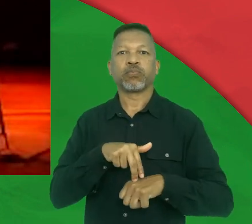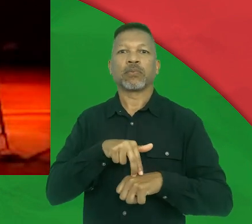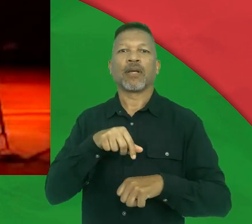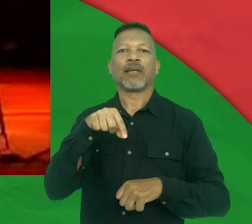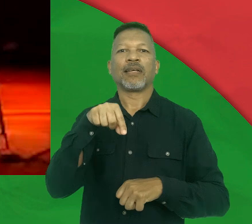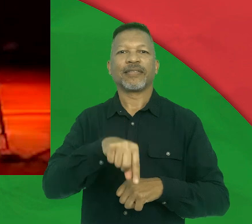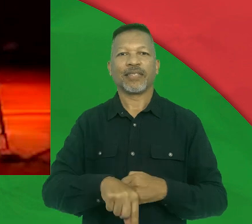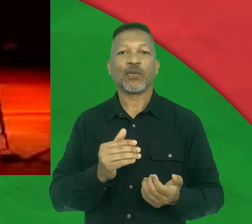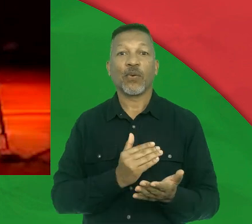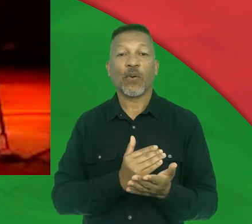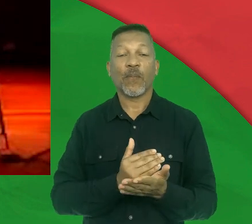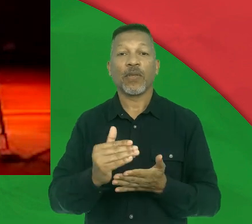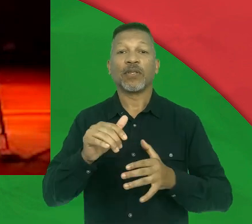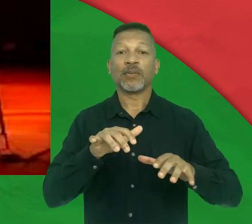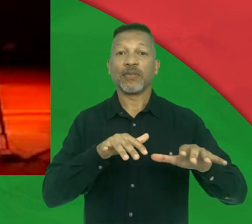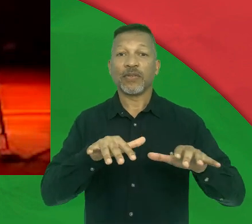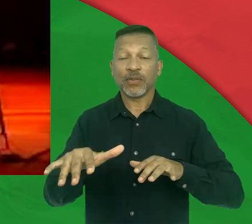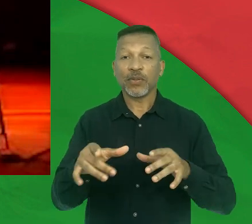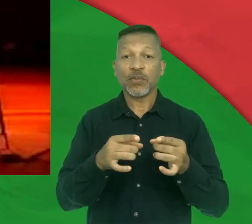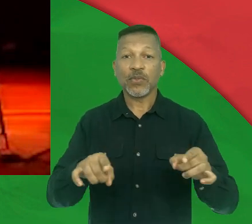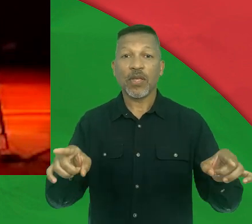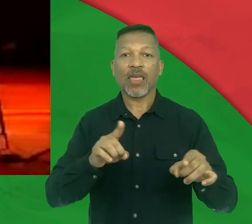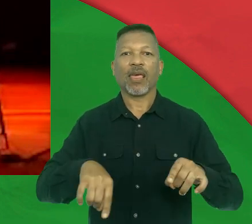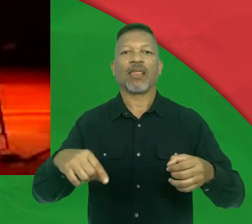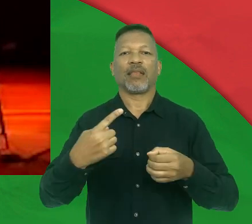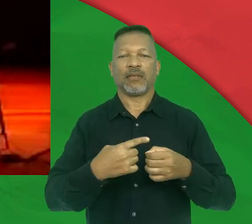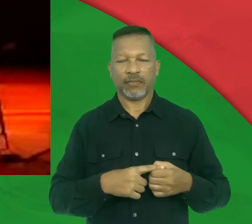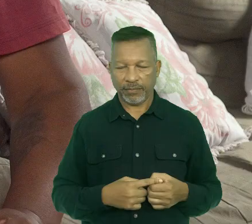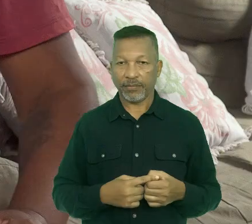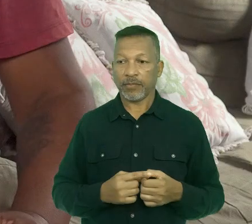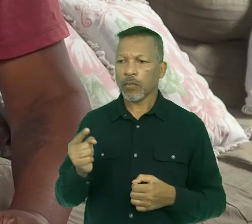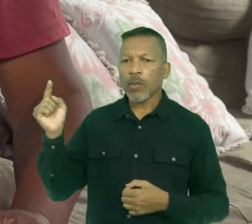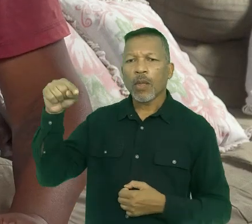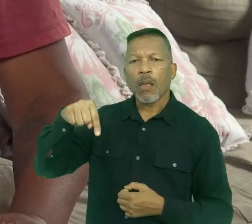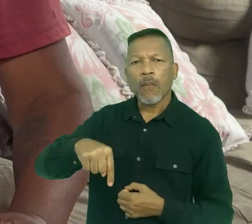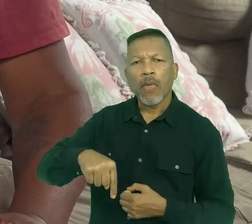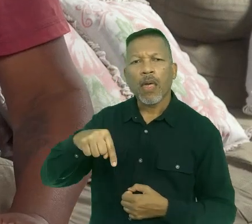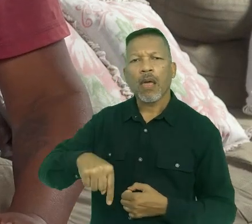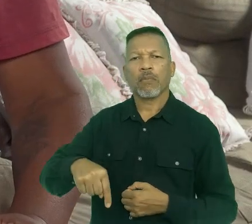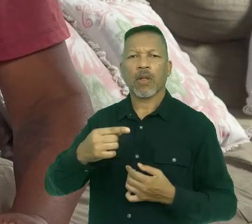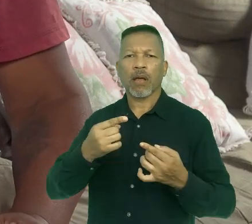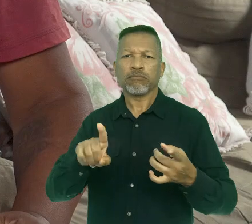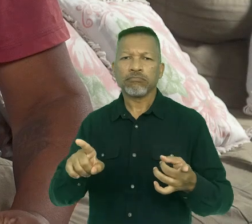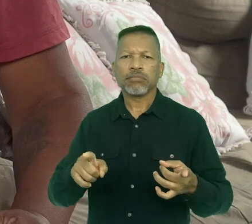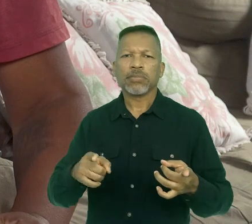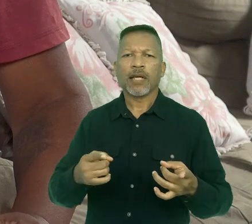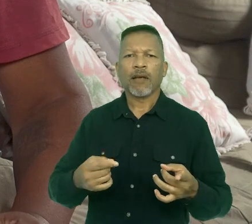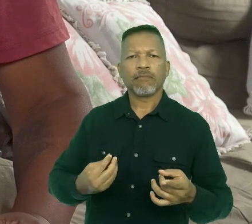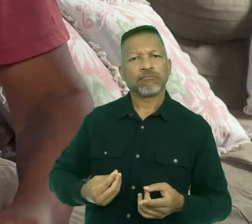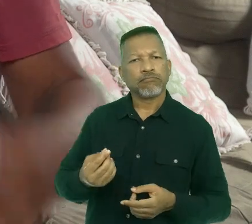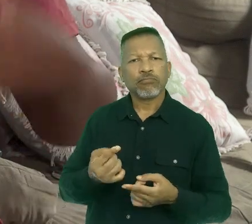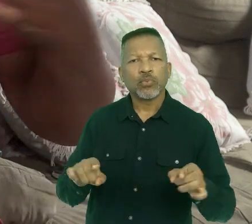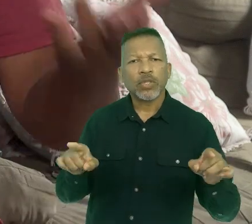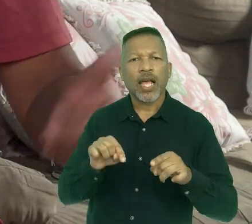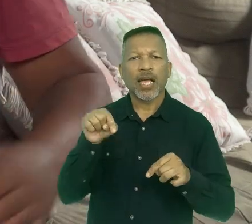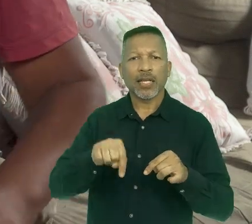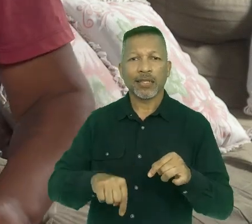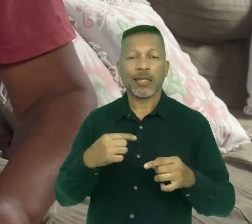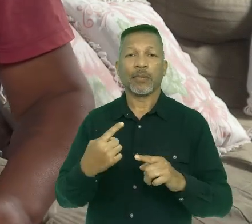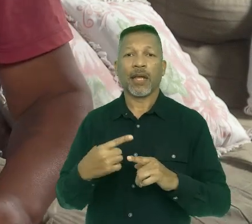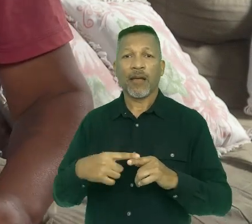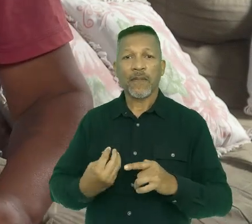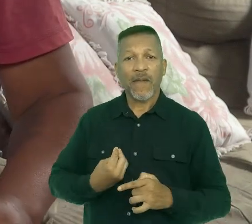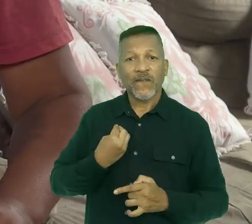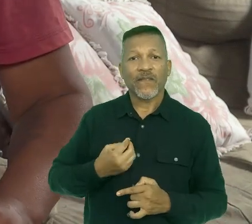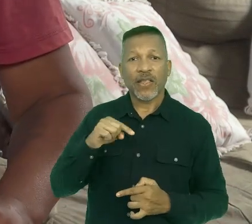consolidaram logo no início das manifestações musicais na cidade. Eu vim para cá para viver de música, né? Para fazer minha vida, porque